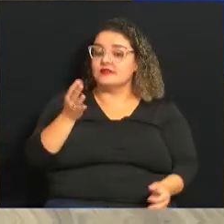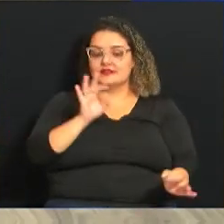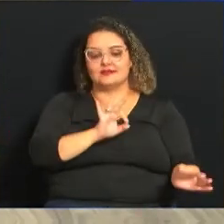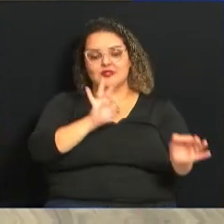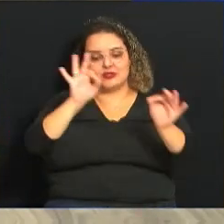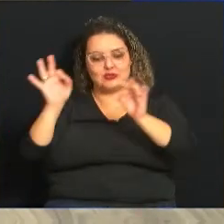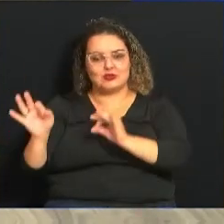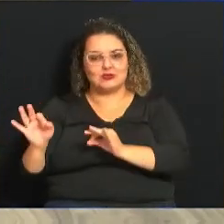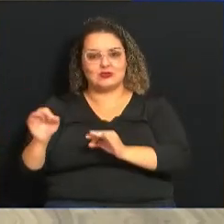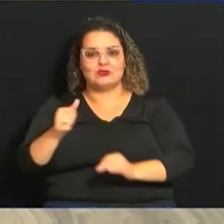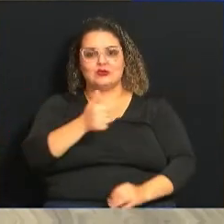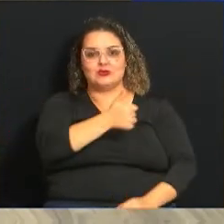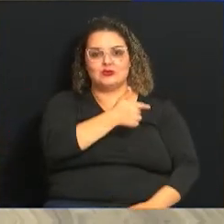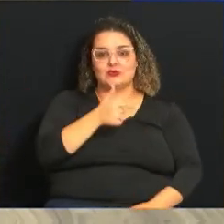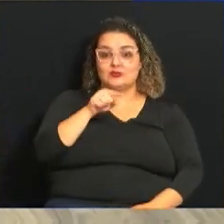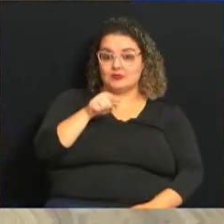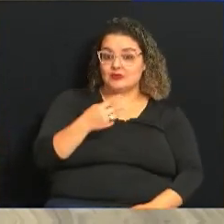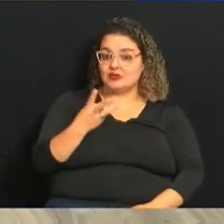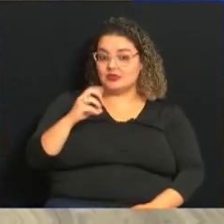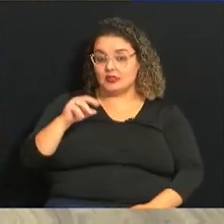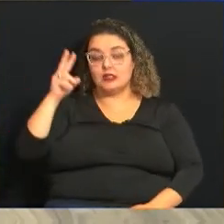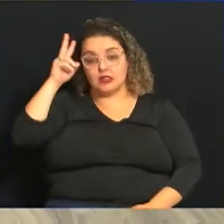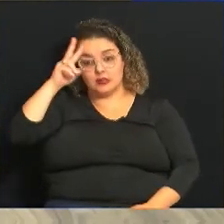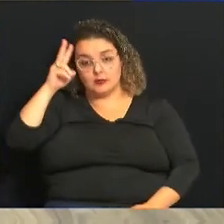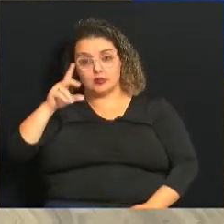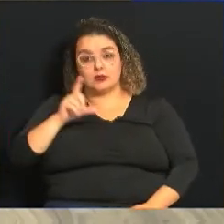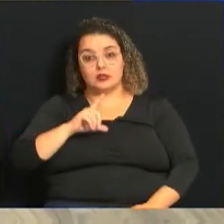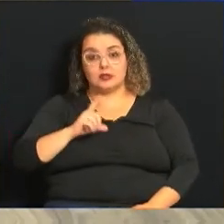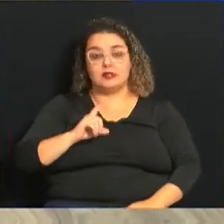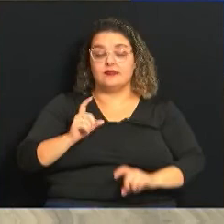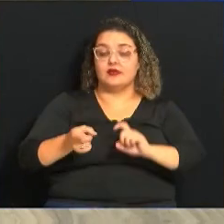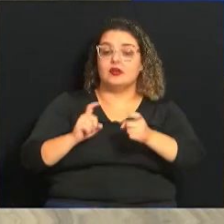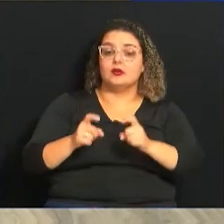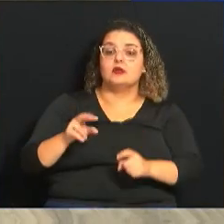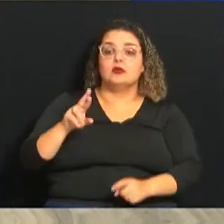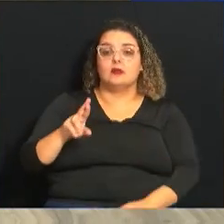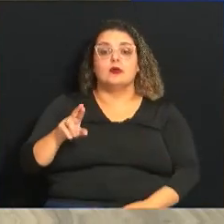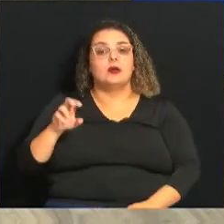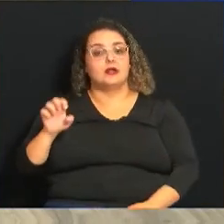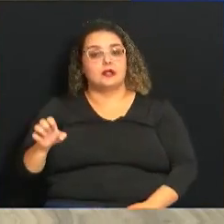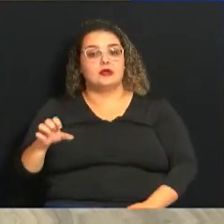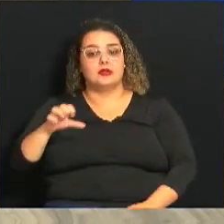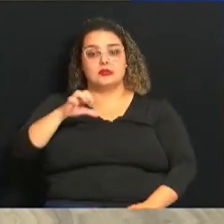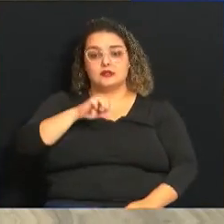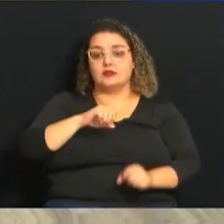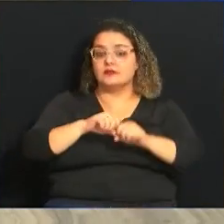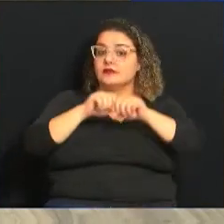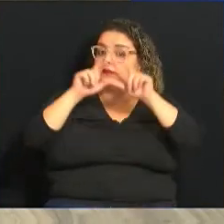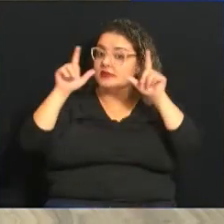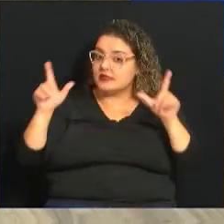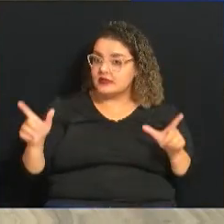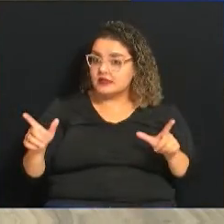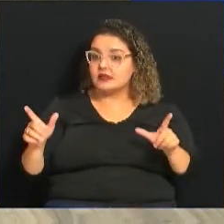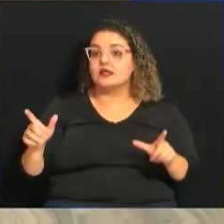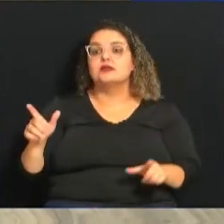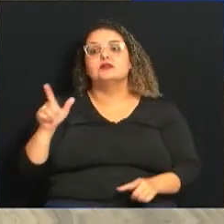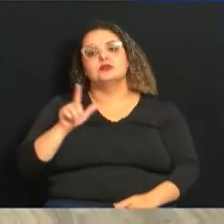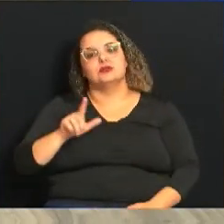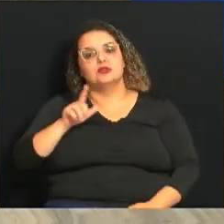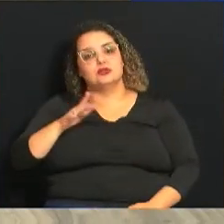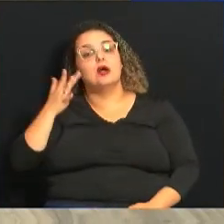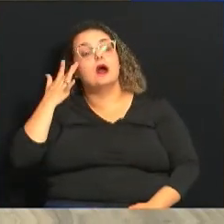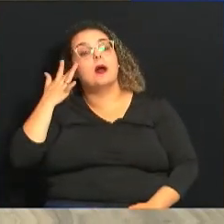desde o 12:30. Lembrando, né, que hoje teve a reunião extraordinária a partir das 9 horas da manhã. E claro que amanhã a